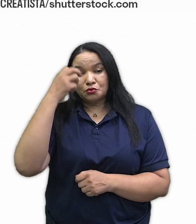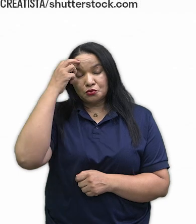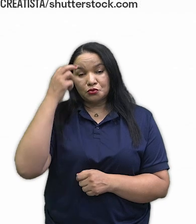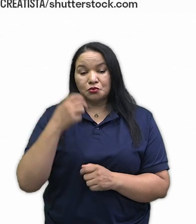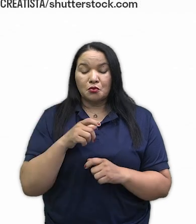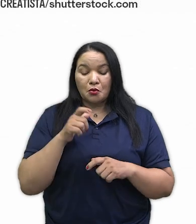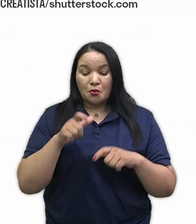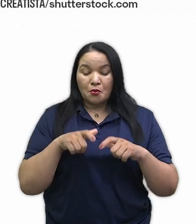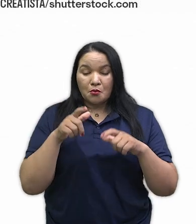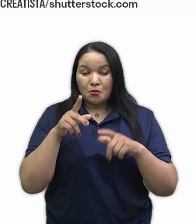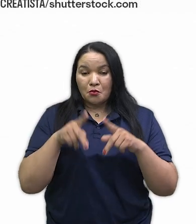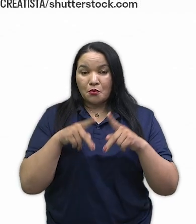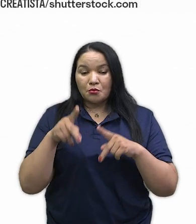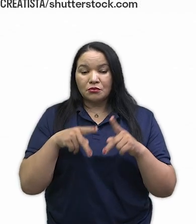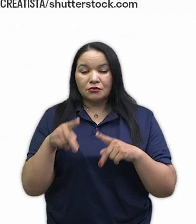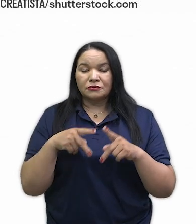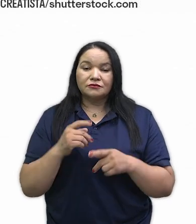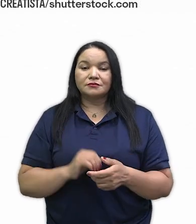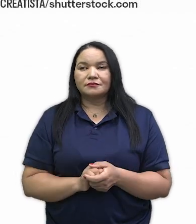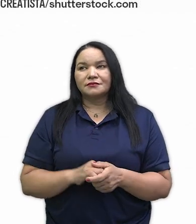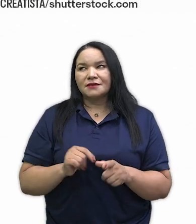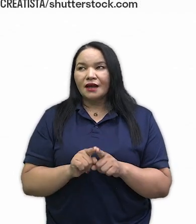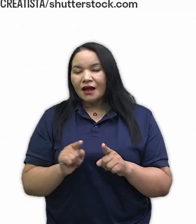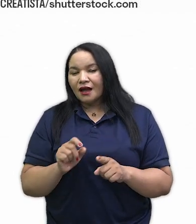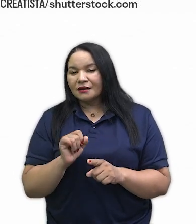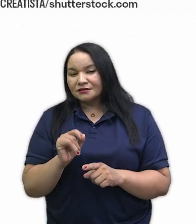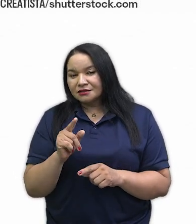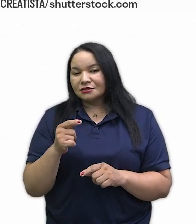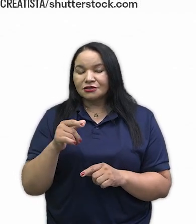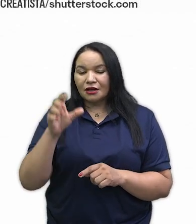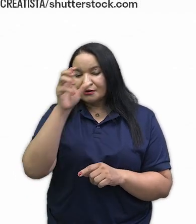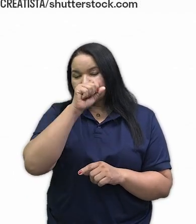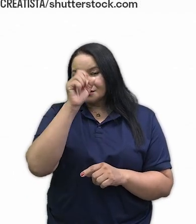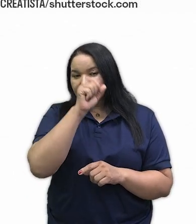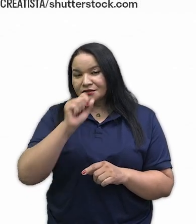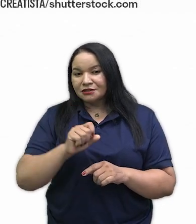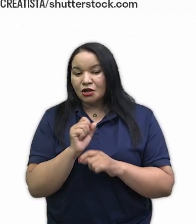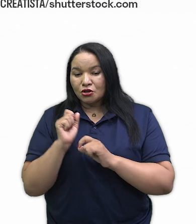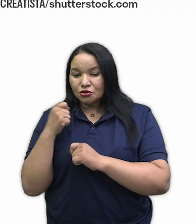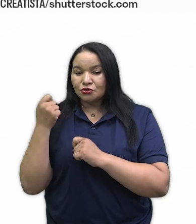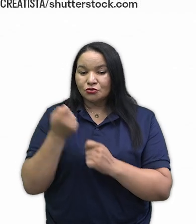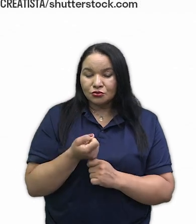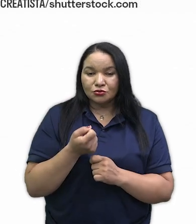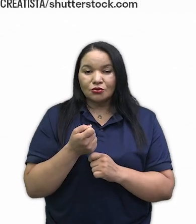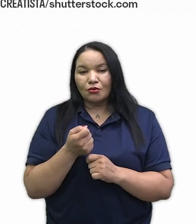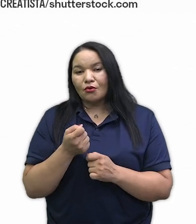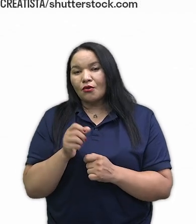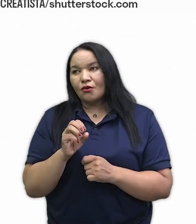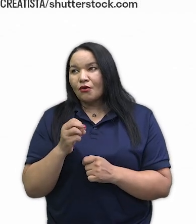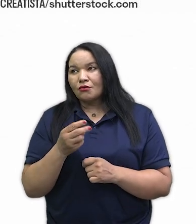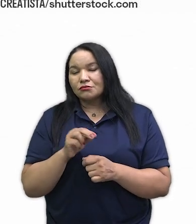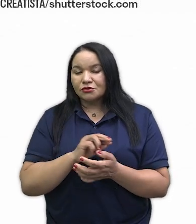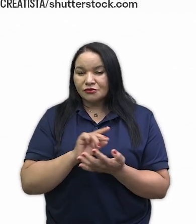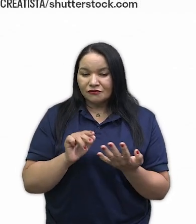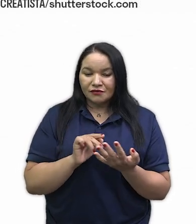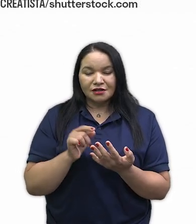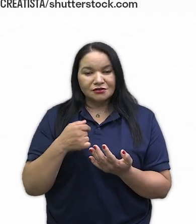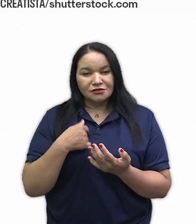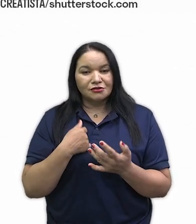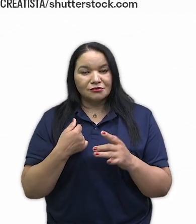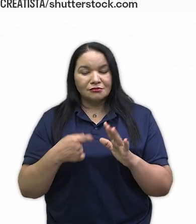originou. Ah, mas então se eu aprender judô, se eu aprender aikido, eu estou